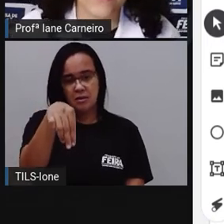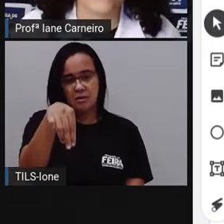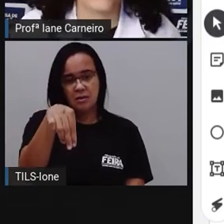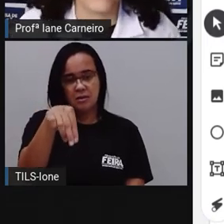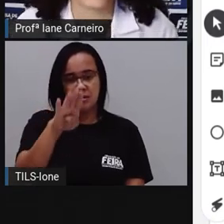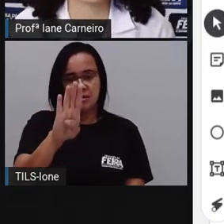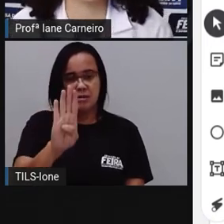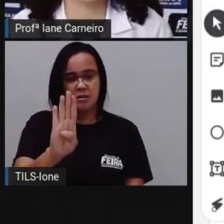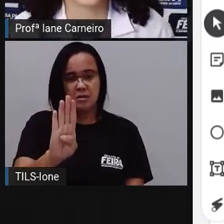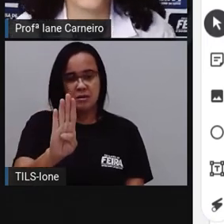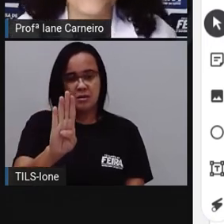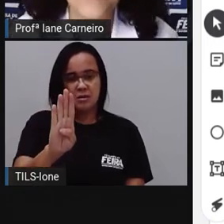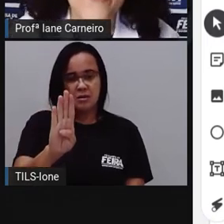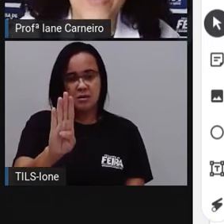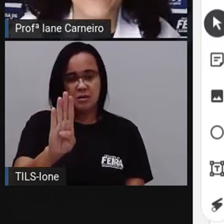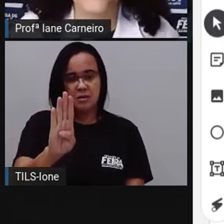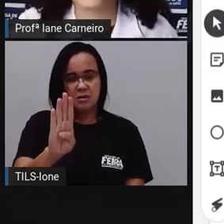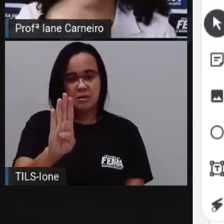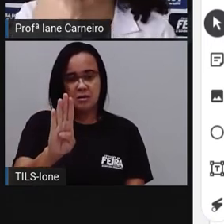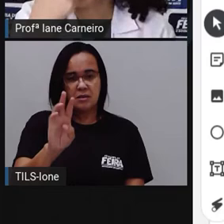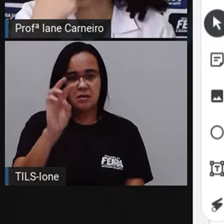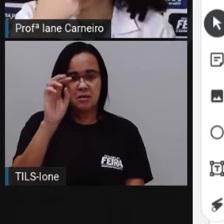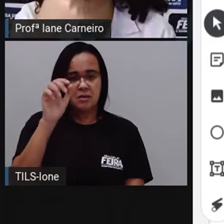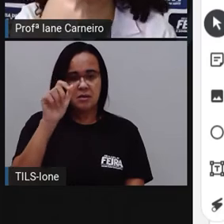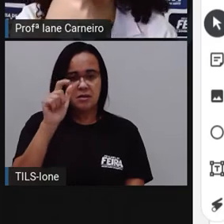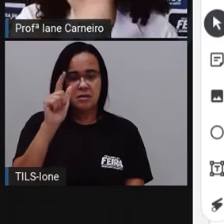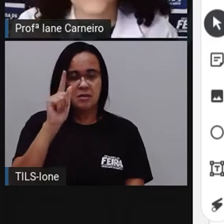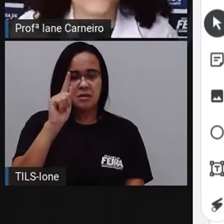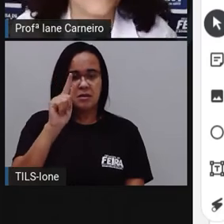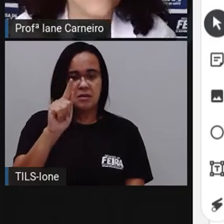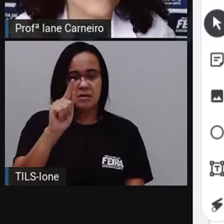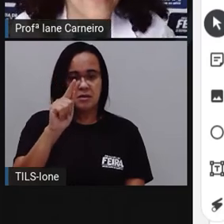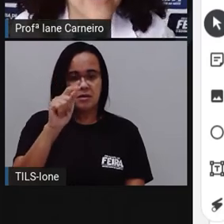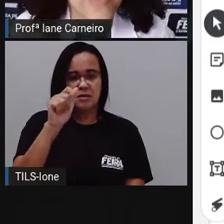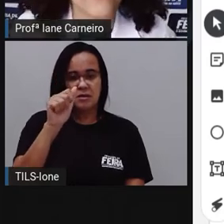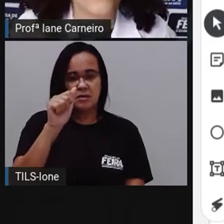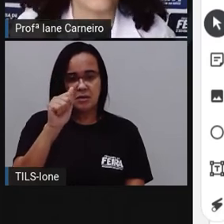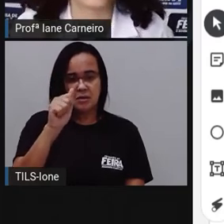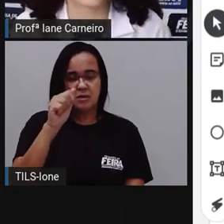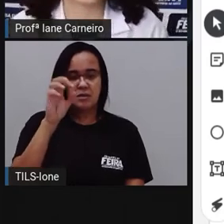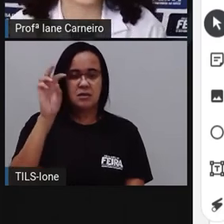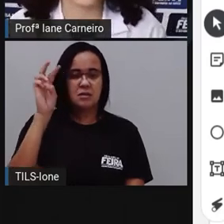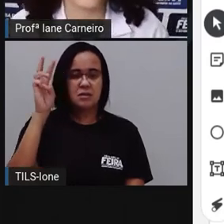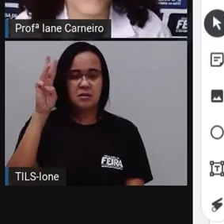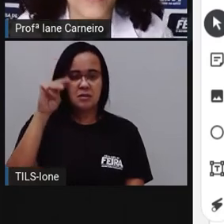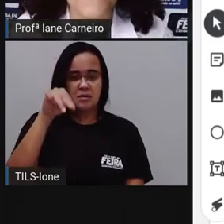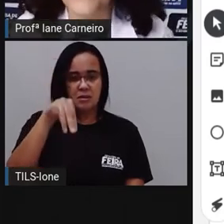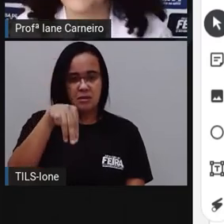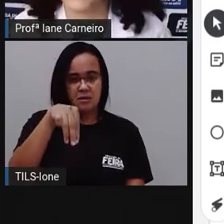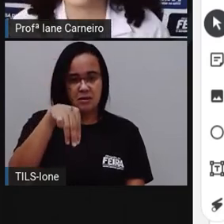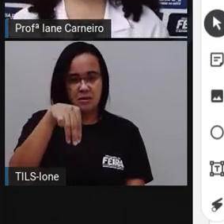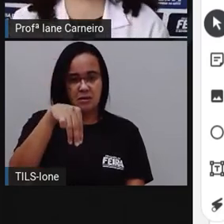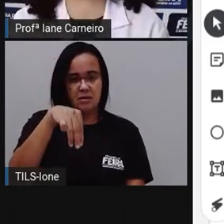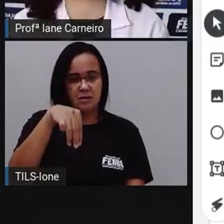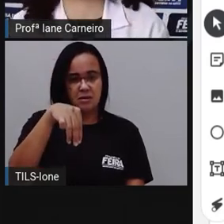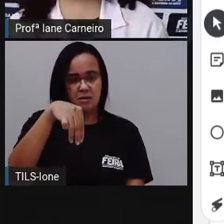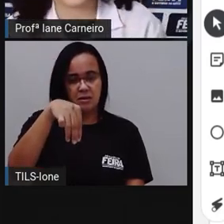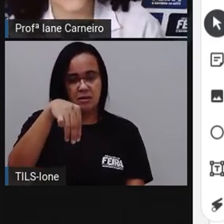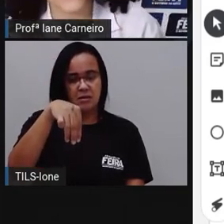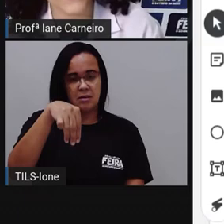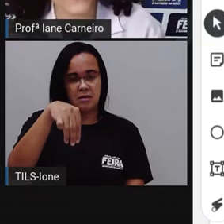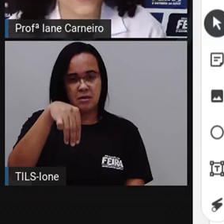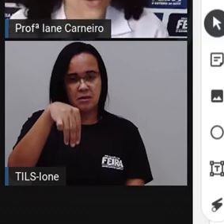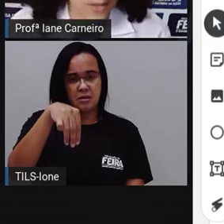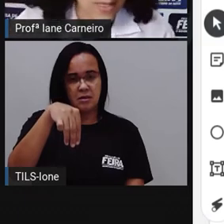ó, gan. Aí, ó, pró, mas a senhora fala que o som que sai assim pelo nariz, o som nasalado, é conê. Nem sempre. Aí tem